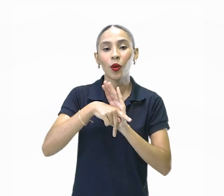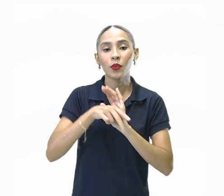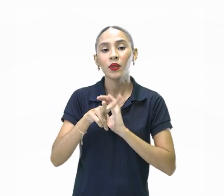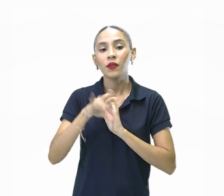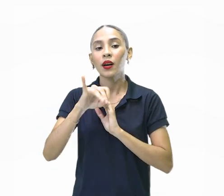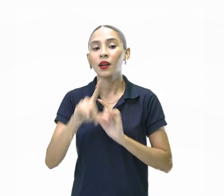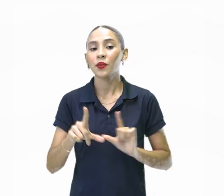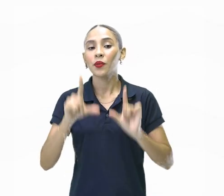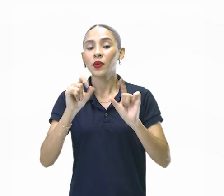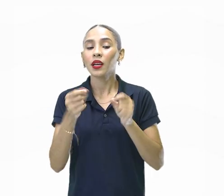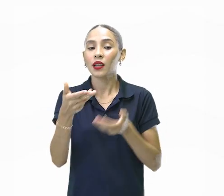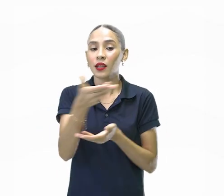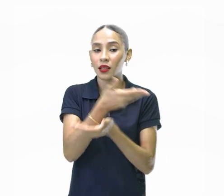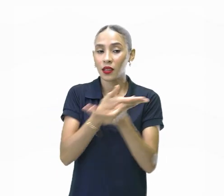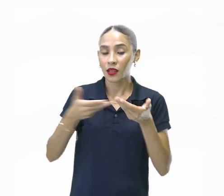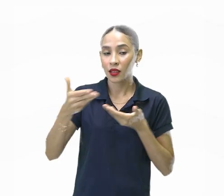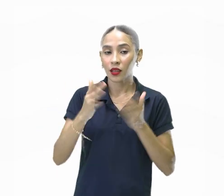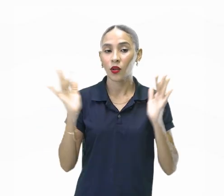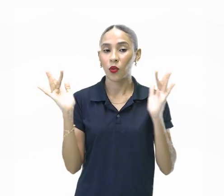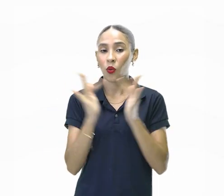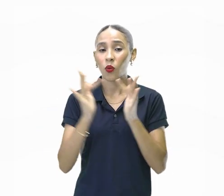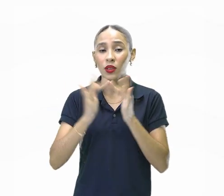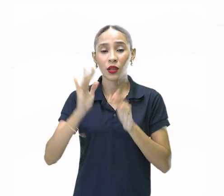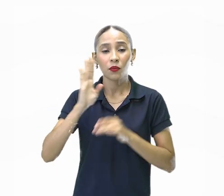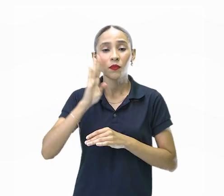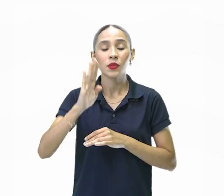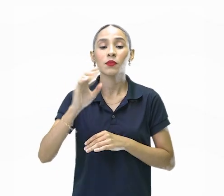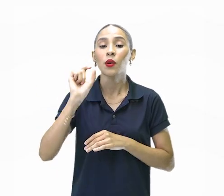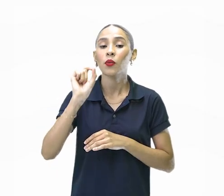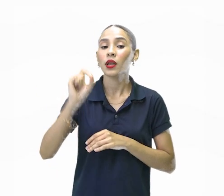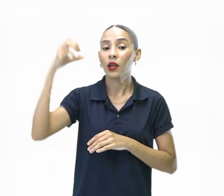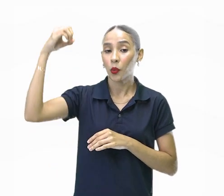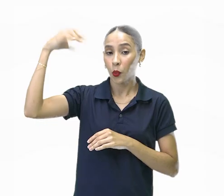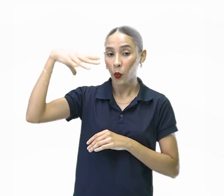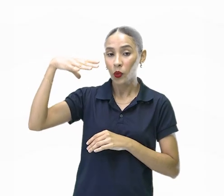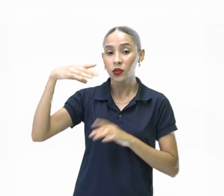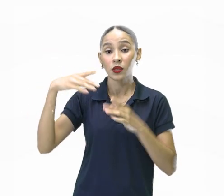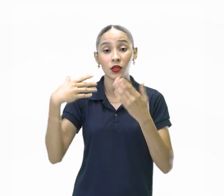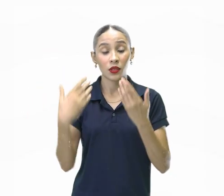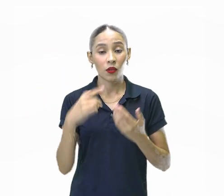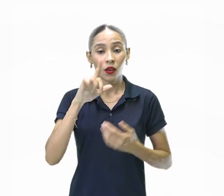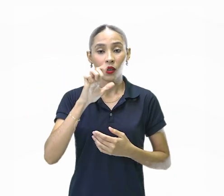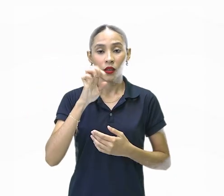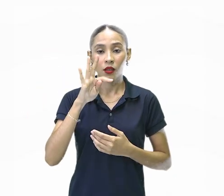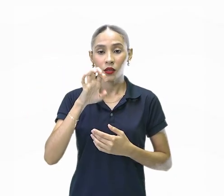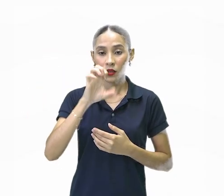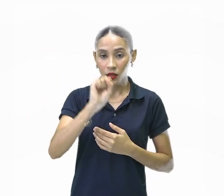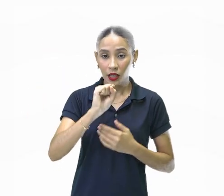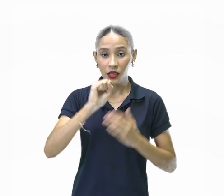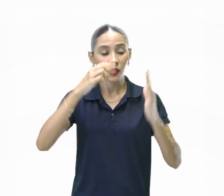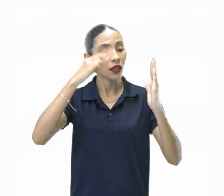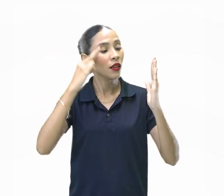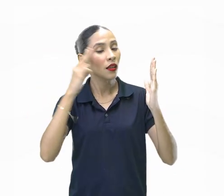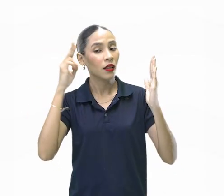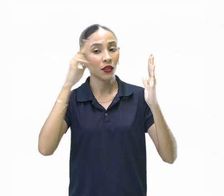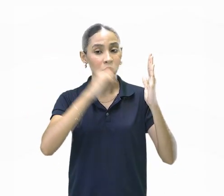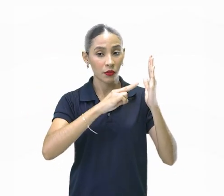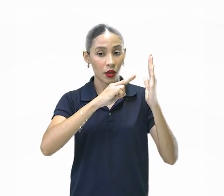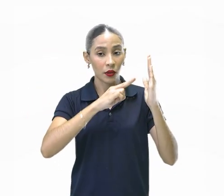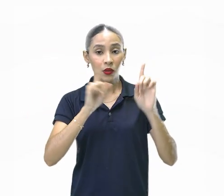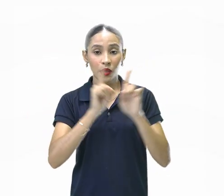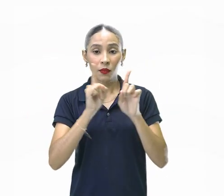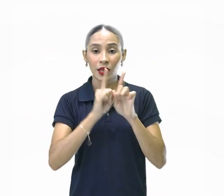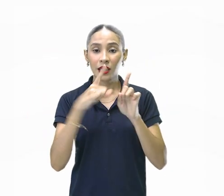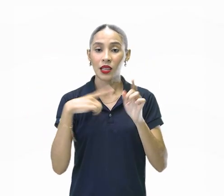que interage diretamente com a luz. As lentes e espelhos que interagem